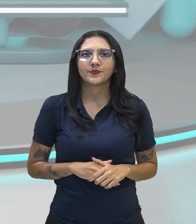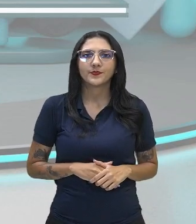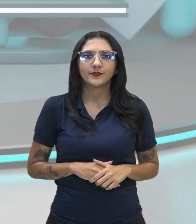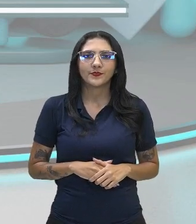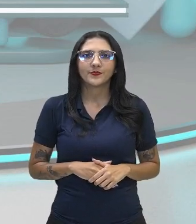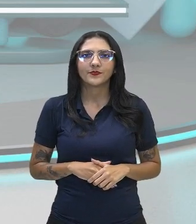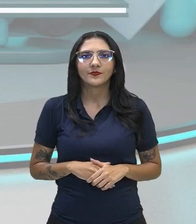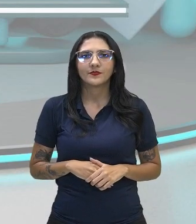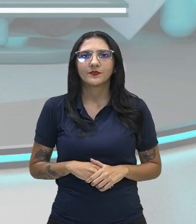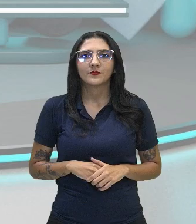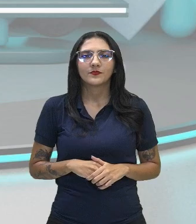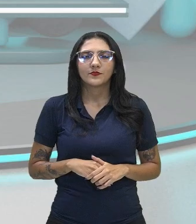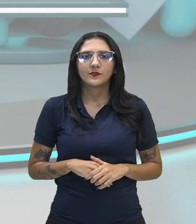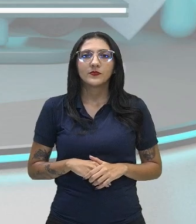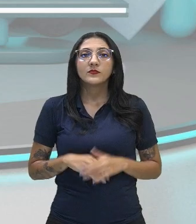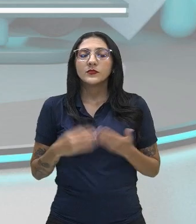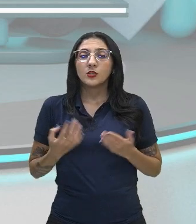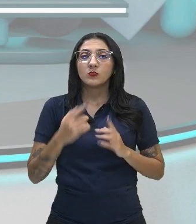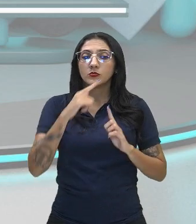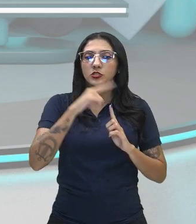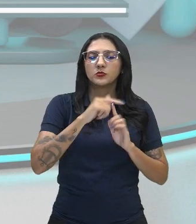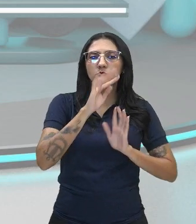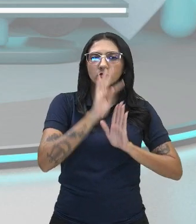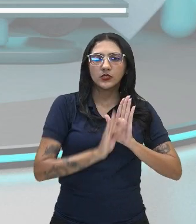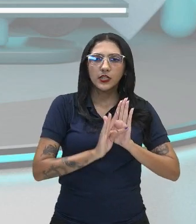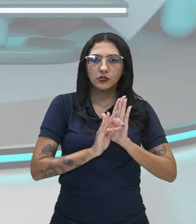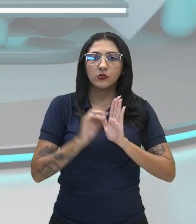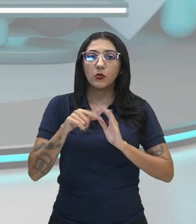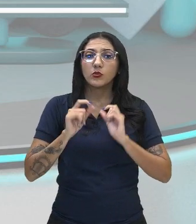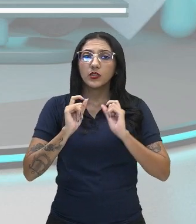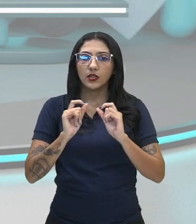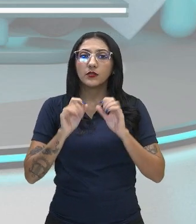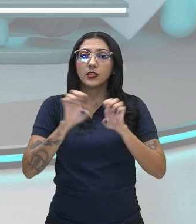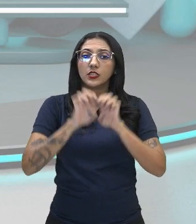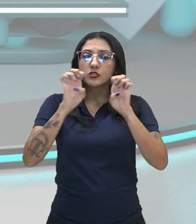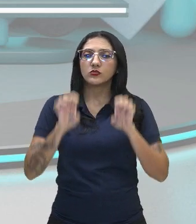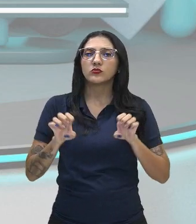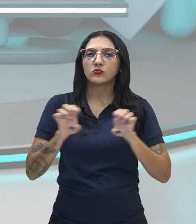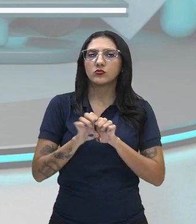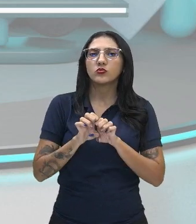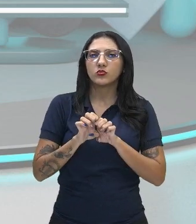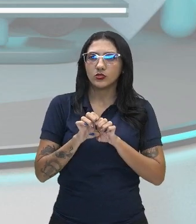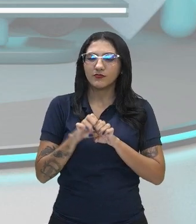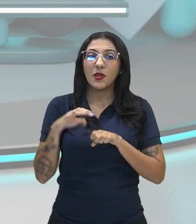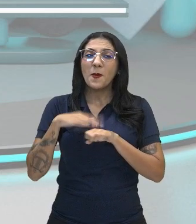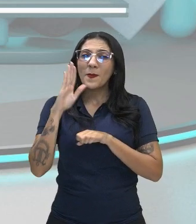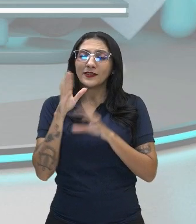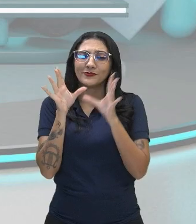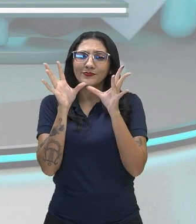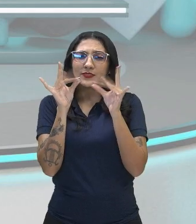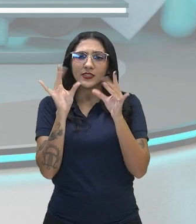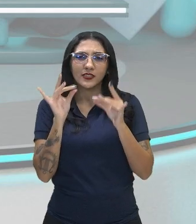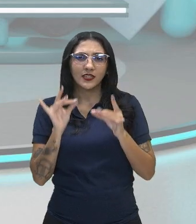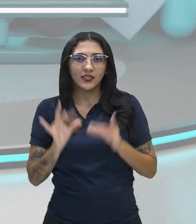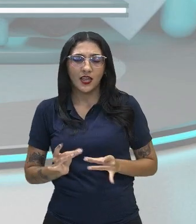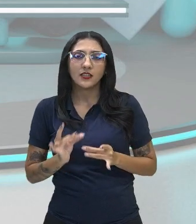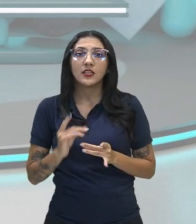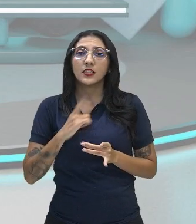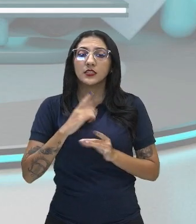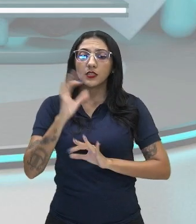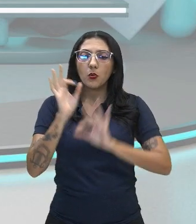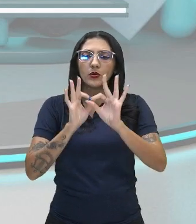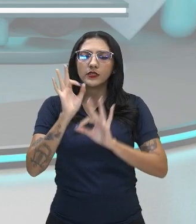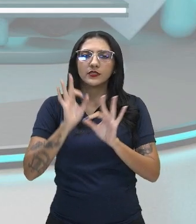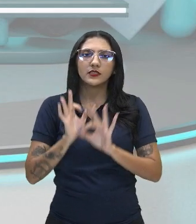tipos textuais, eles são as estruturas as estruturas mais amplas que organizam